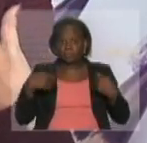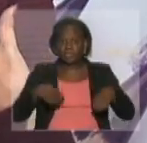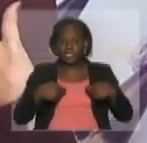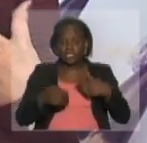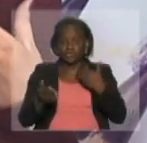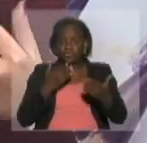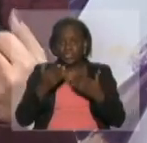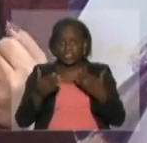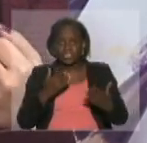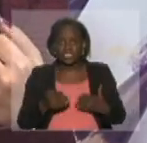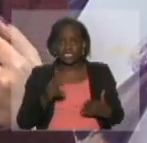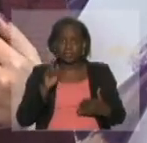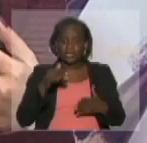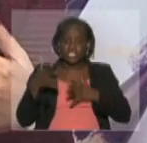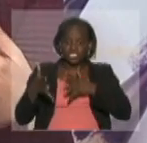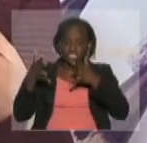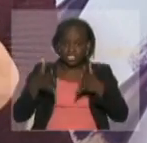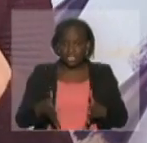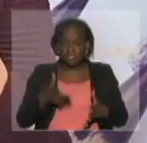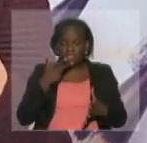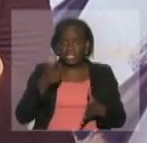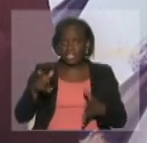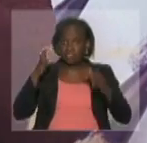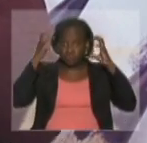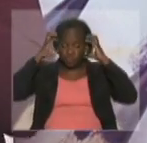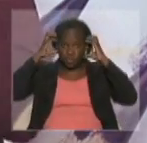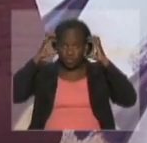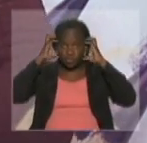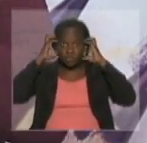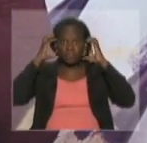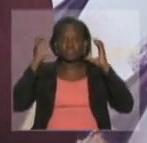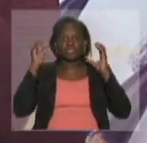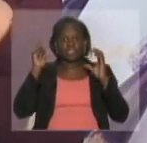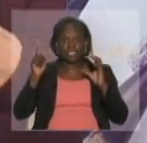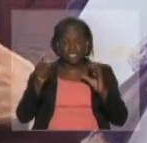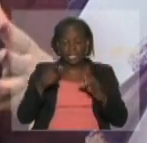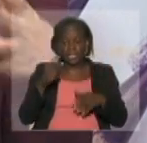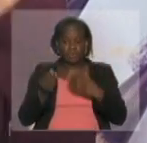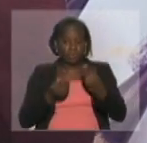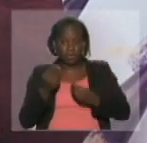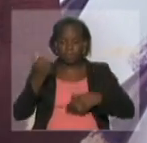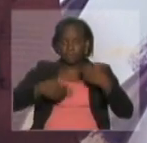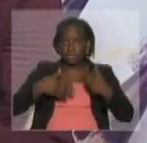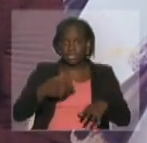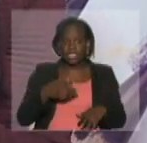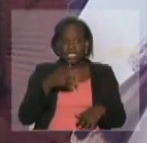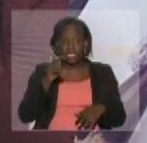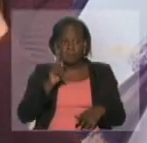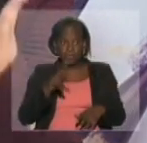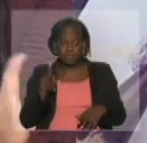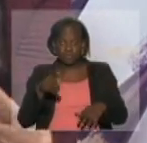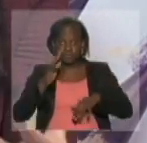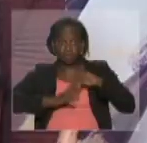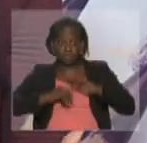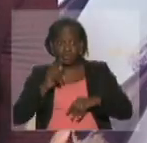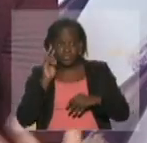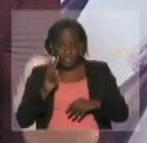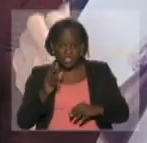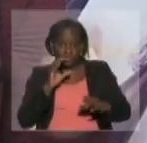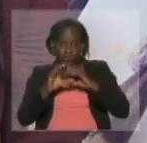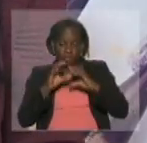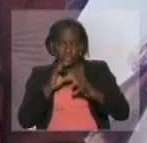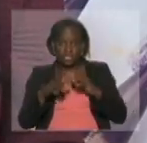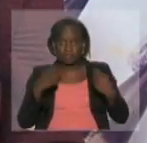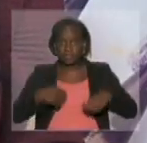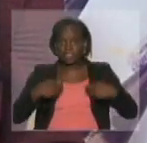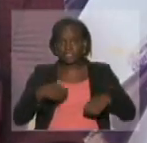falar. O pai tem que chegar e falar assim, não, ele está no fonoaudiólogo e lá ele está assim, assim, assado. para os profissionais falarem. Então, a comunicação